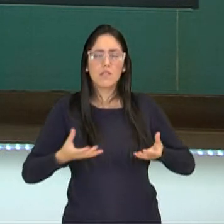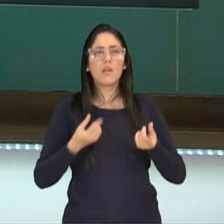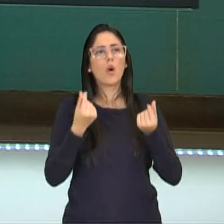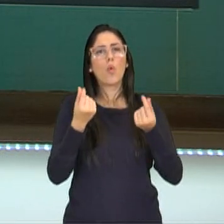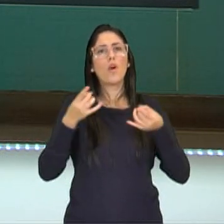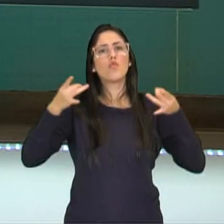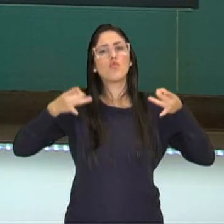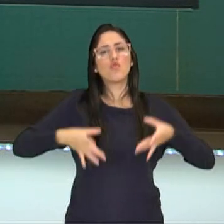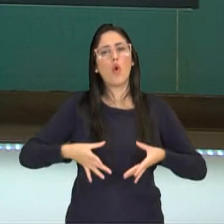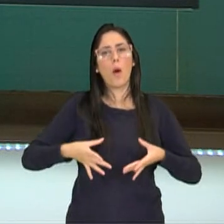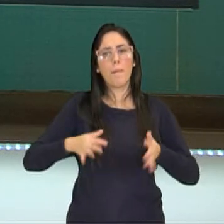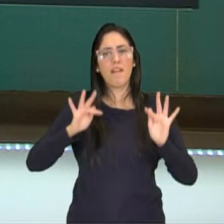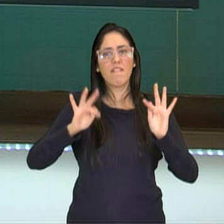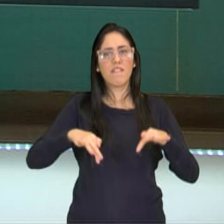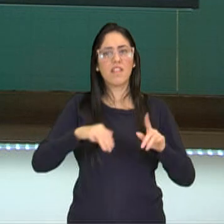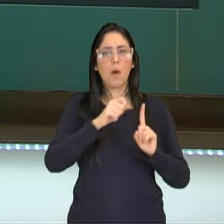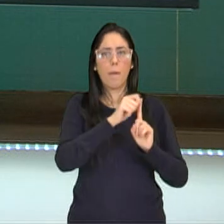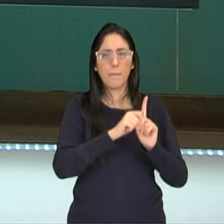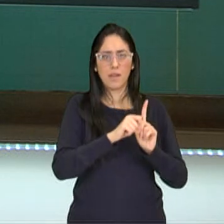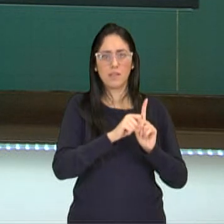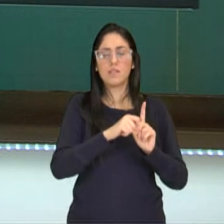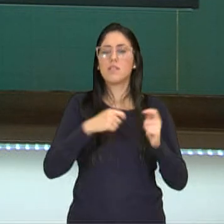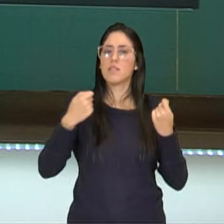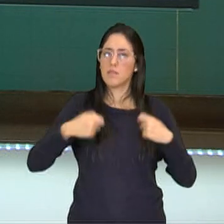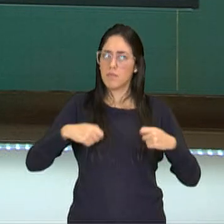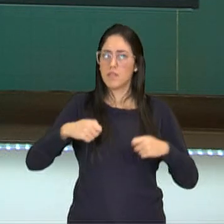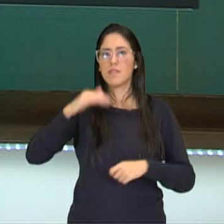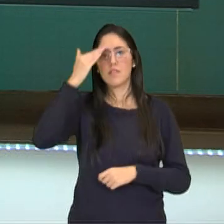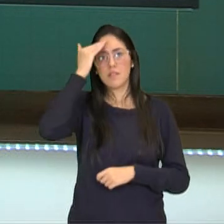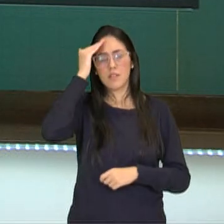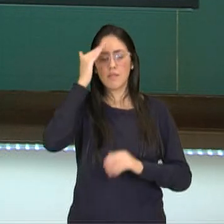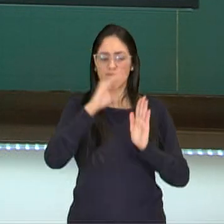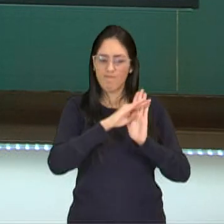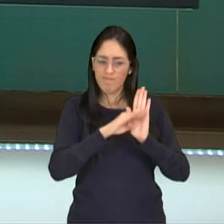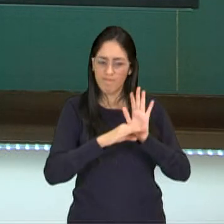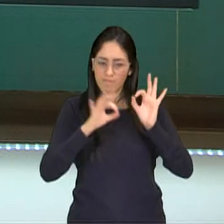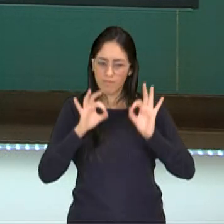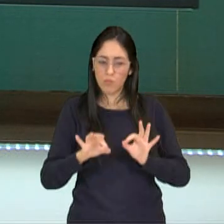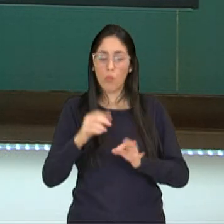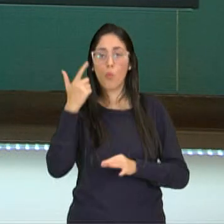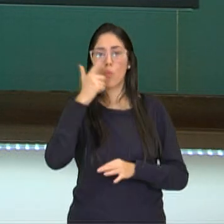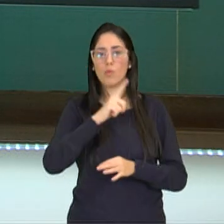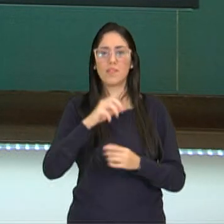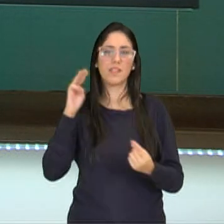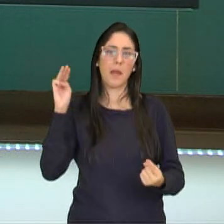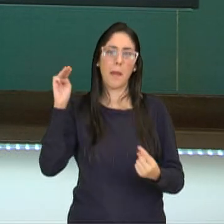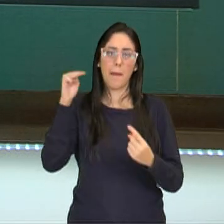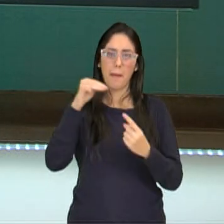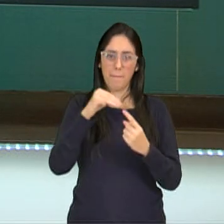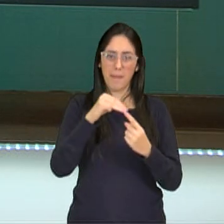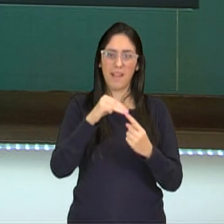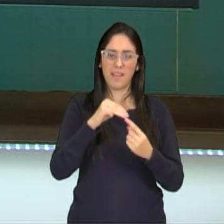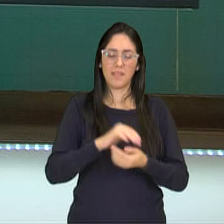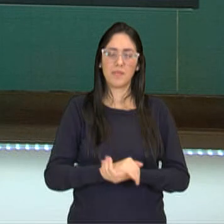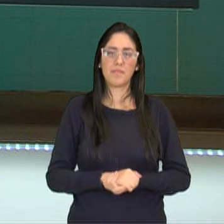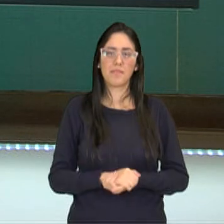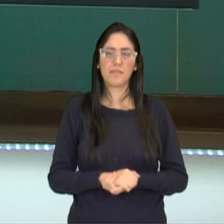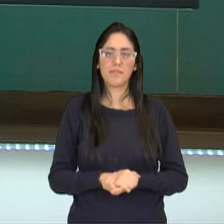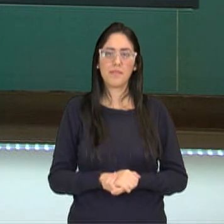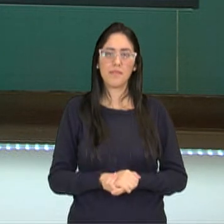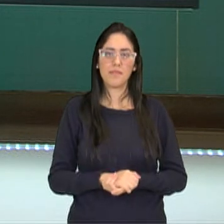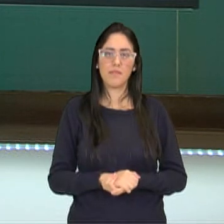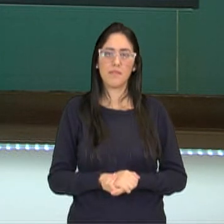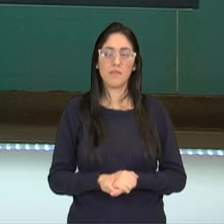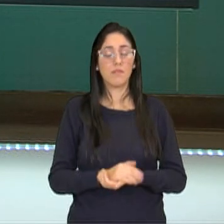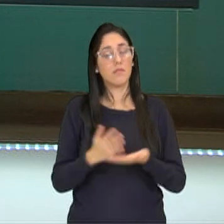cada mês e que eu tenho que aplicar para poder atingir essas metas que a gente vai estabelecer. Então, nós